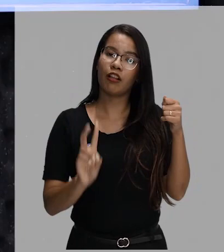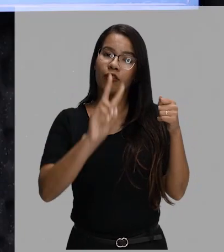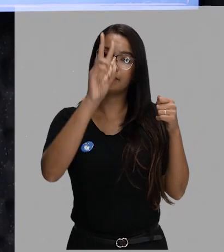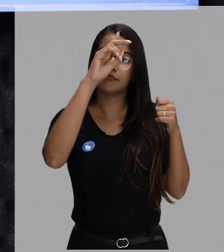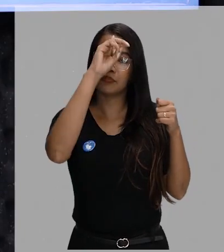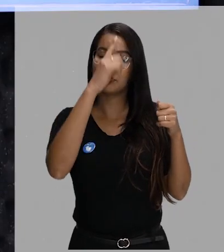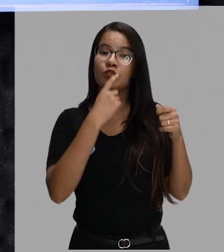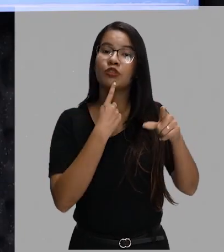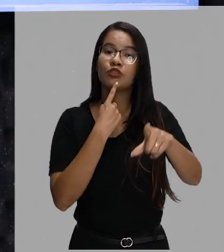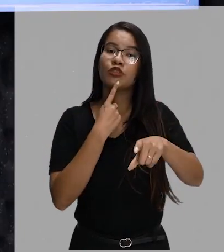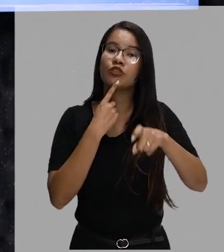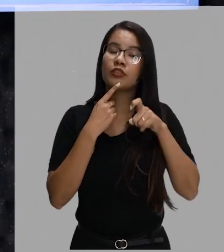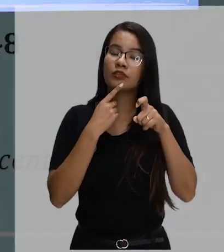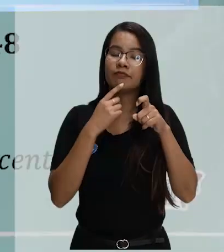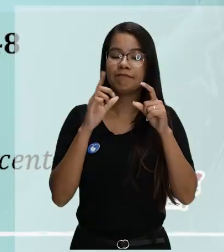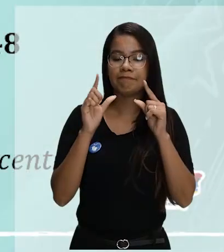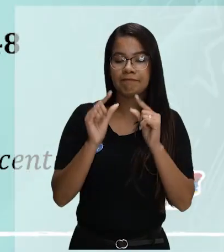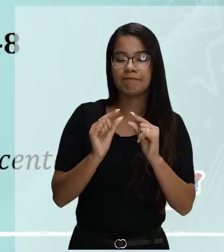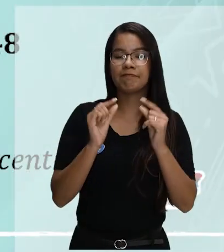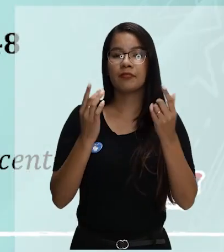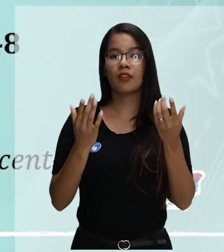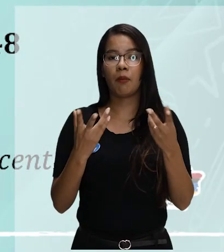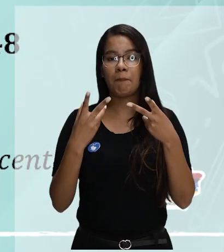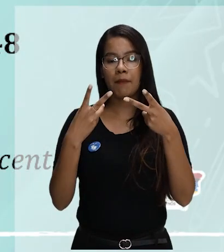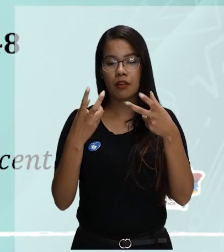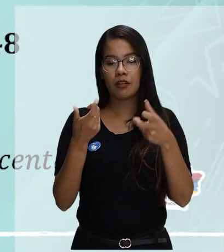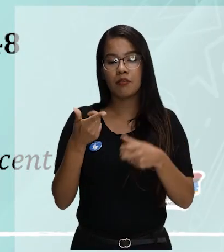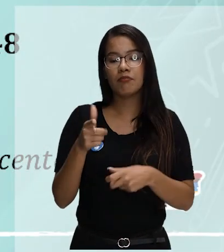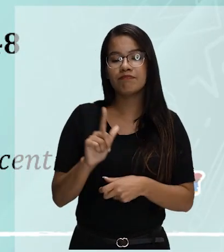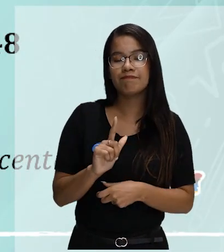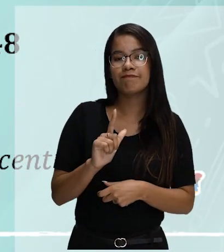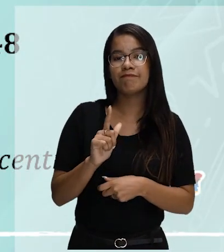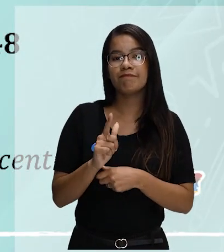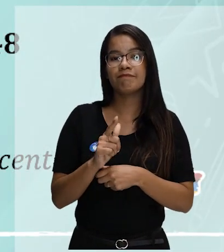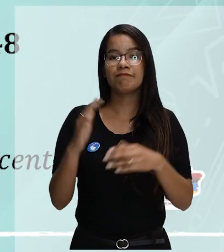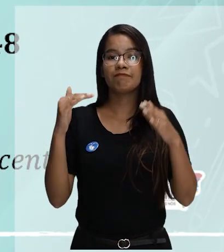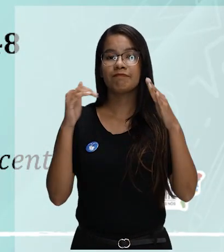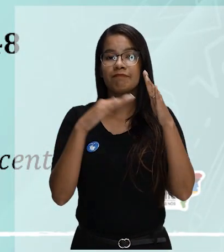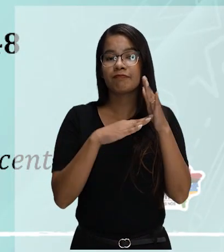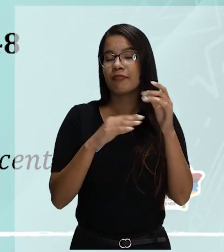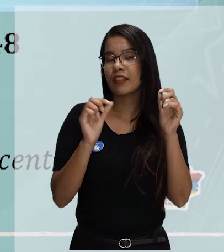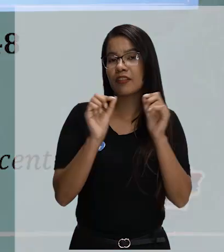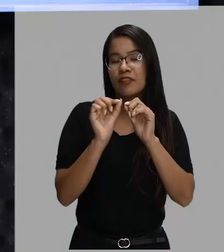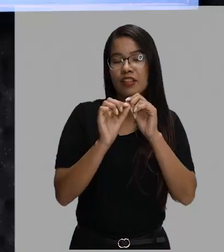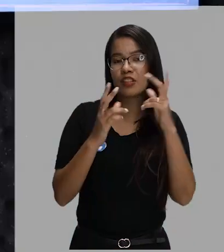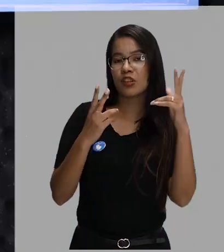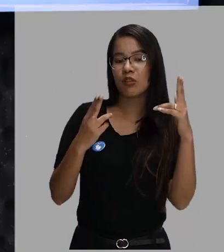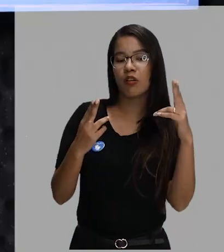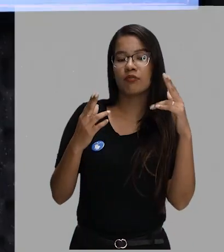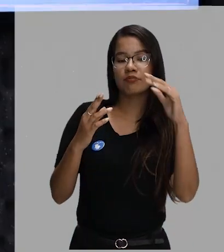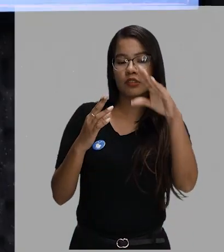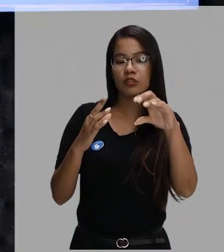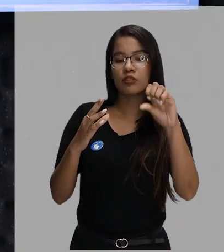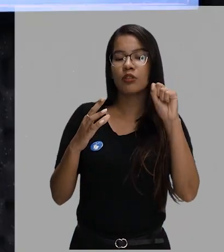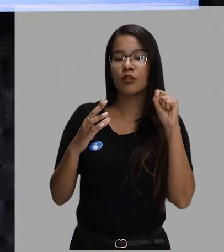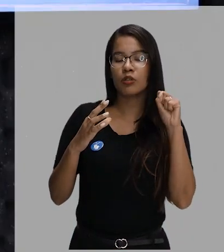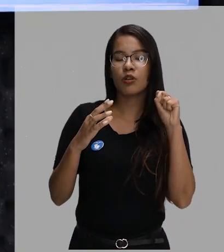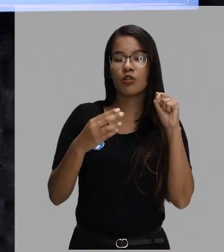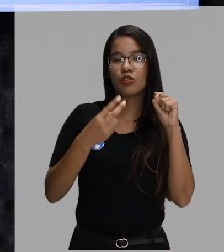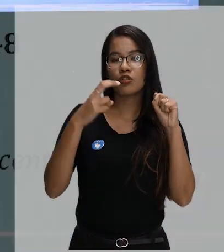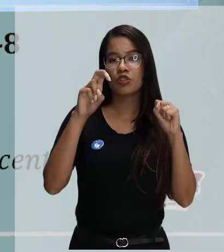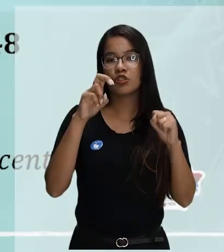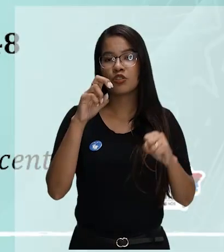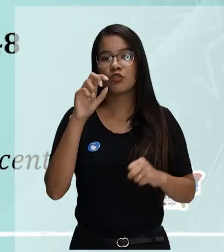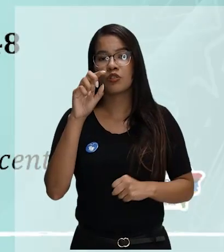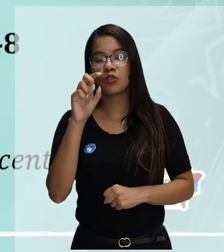Tá? Perceba que eu peguei uma outra função e fiz a mesma coisa que eu fiz anteriormente. Ó. Peguei o x2 10 e o